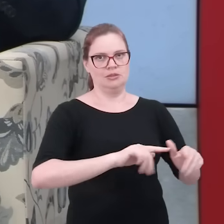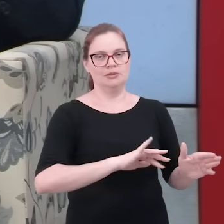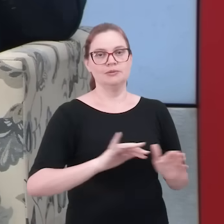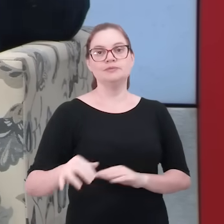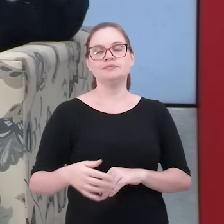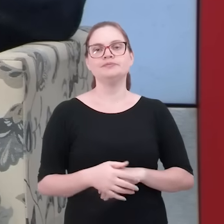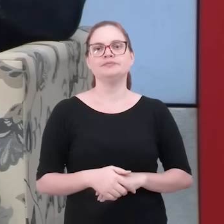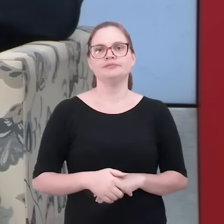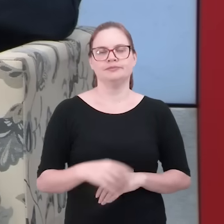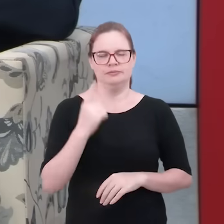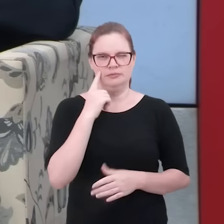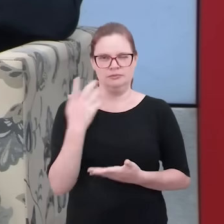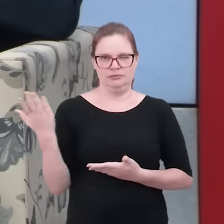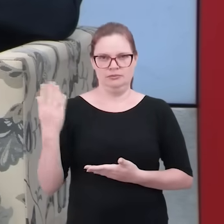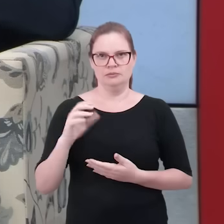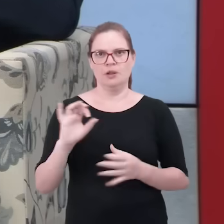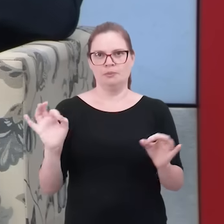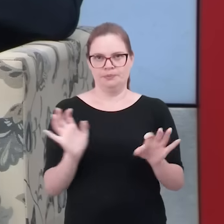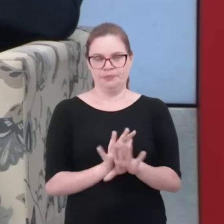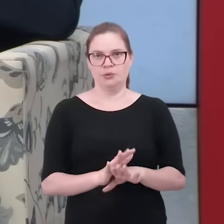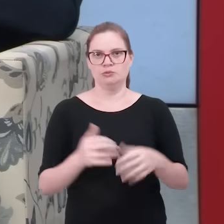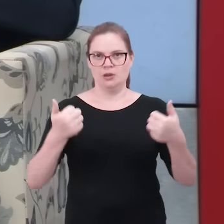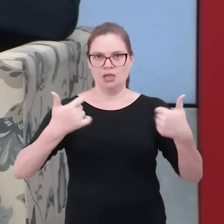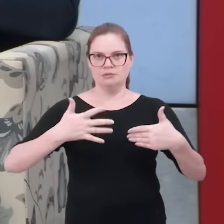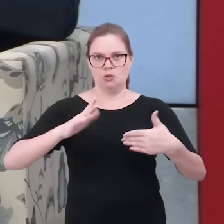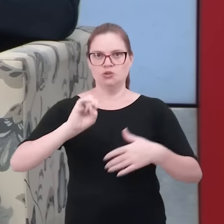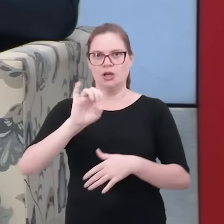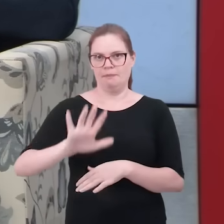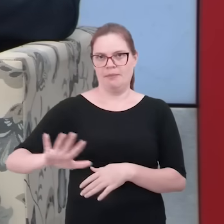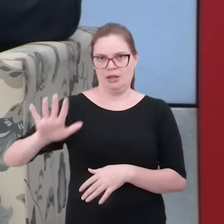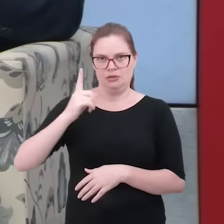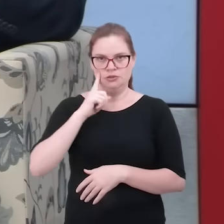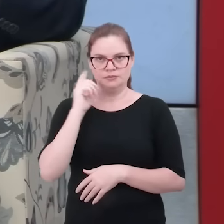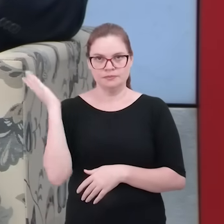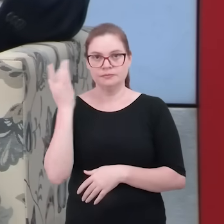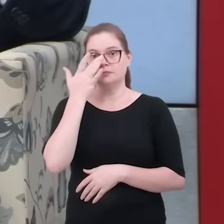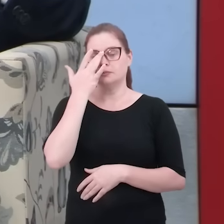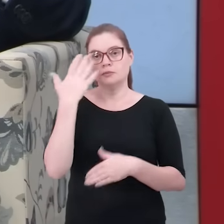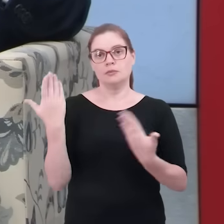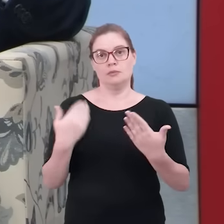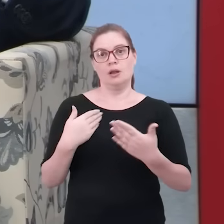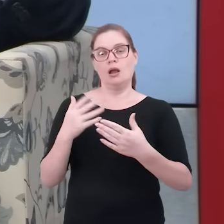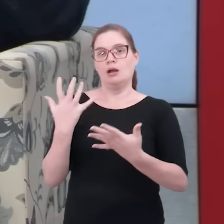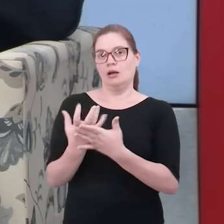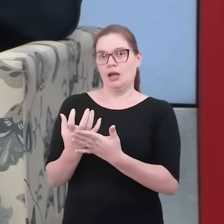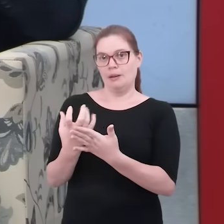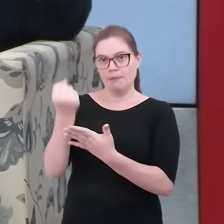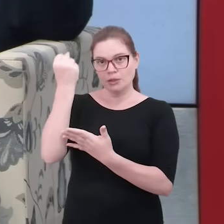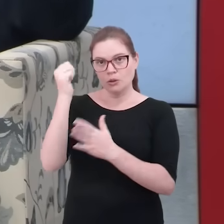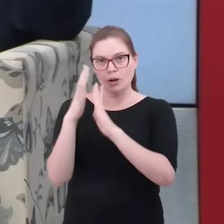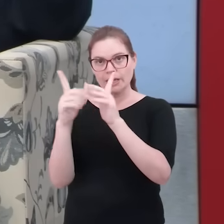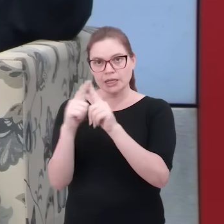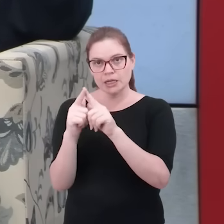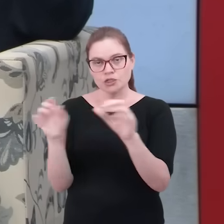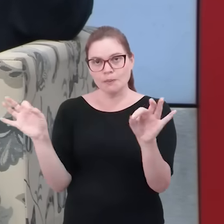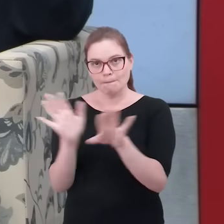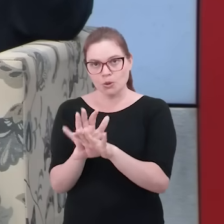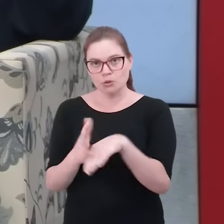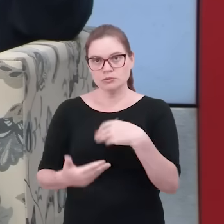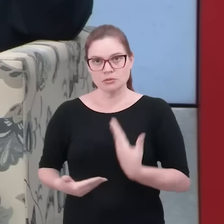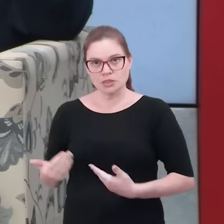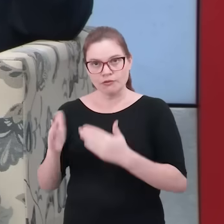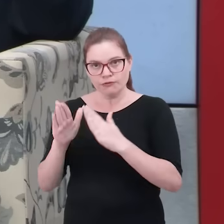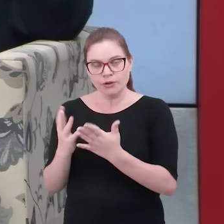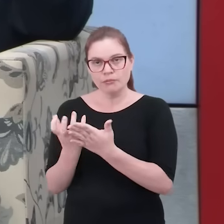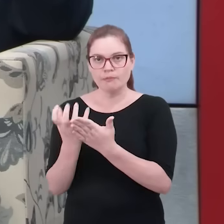Então, esse quadro aqui, creio que ficou bem explicado. A igreja é arrebatada, pronto, entra o tempo, Israel